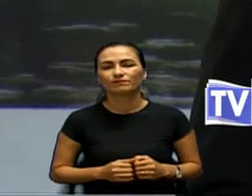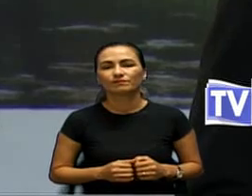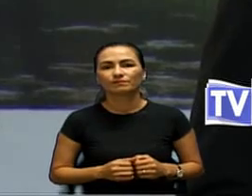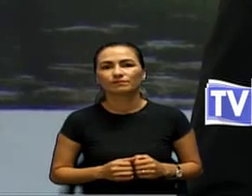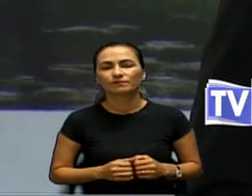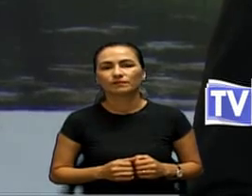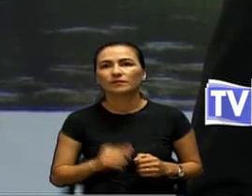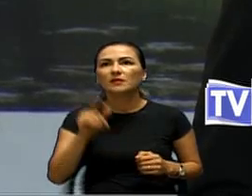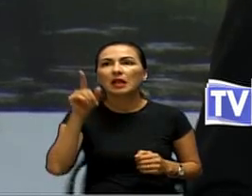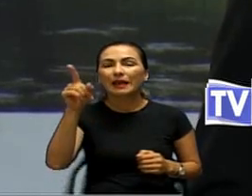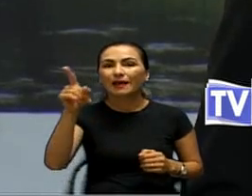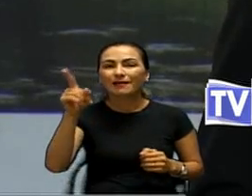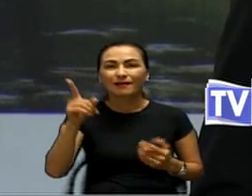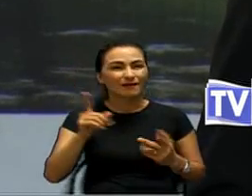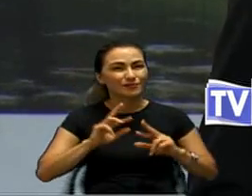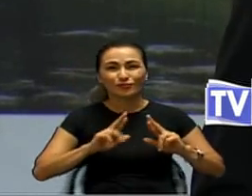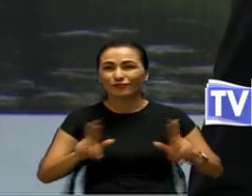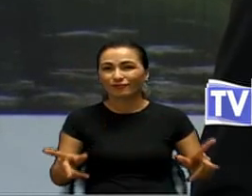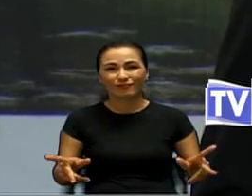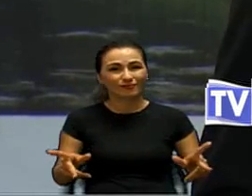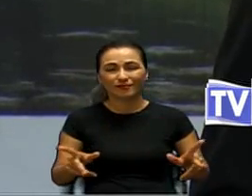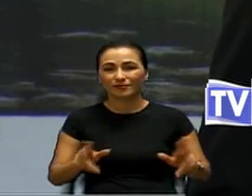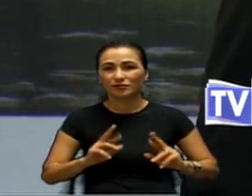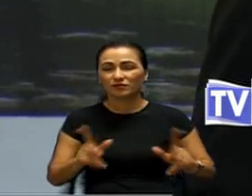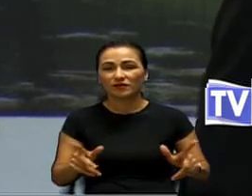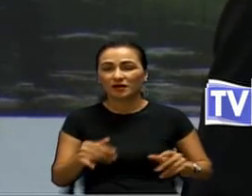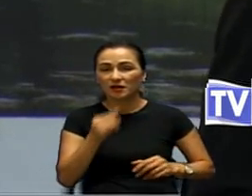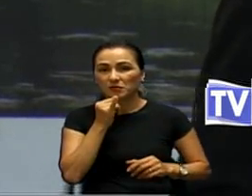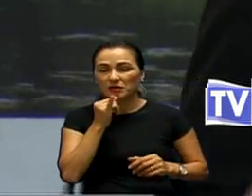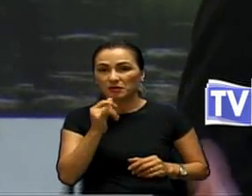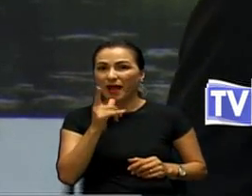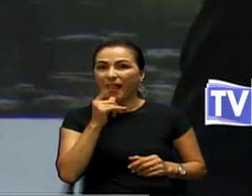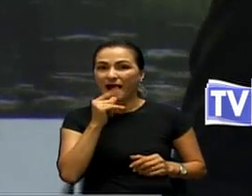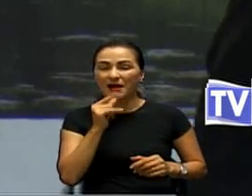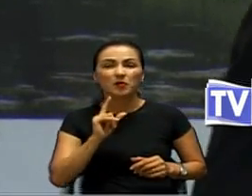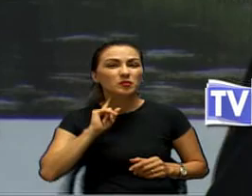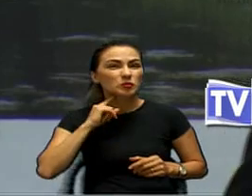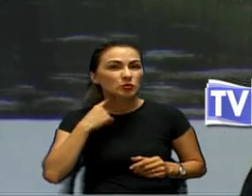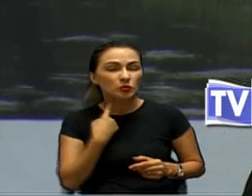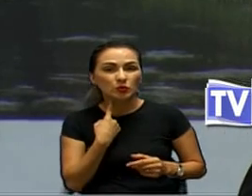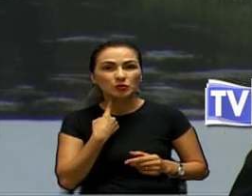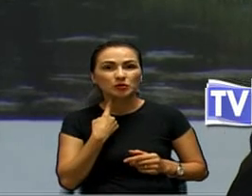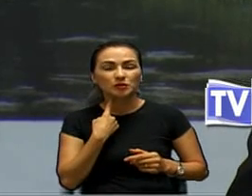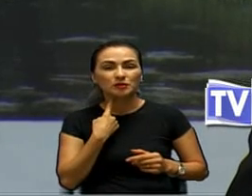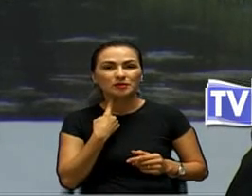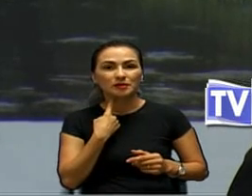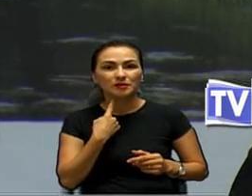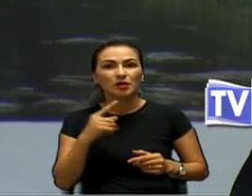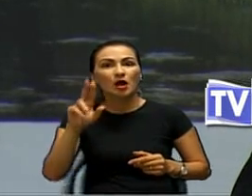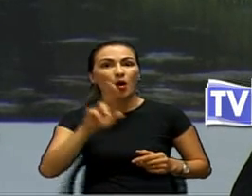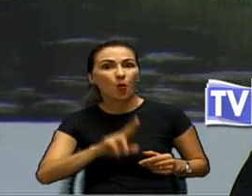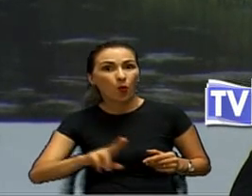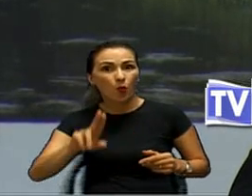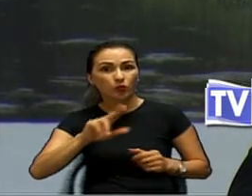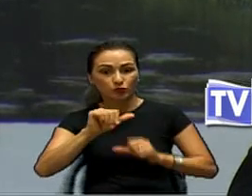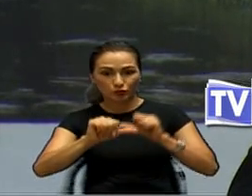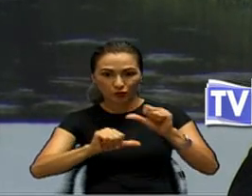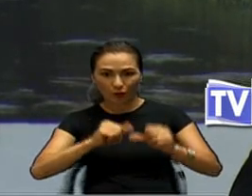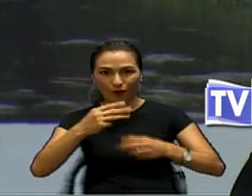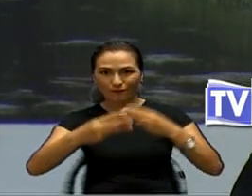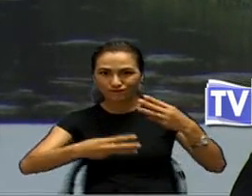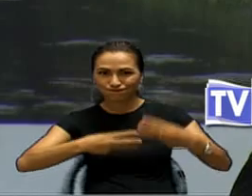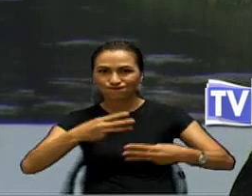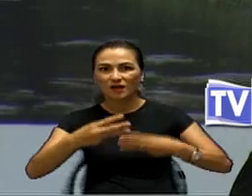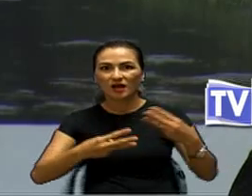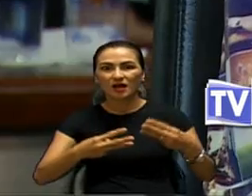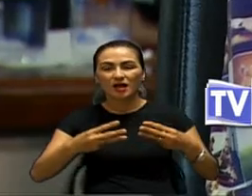Sim. Então, é esse tipo de coisa que a gente sente falta aqui, né? Novas ideias, né? A Política Nacional de Resíduos Sólidos,